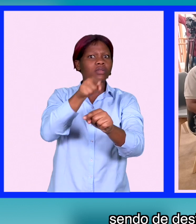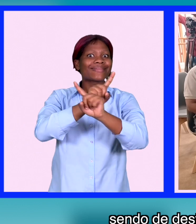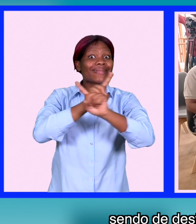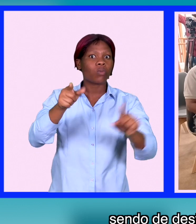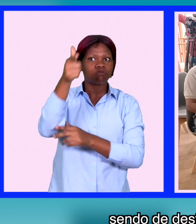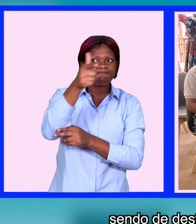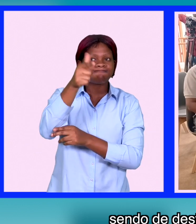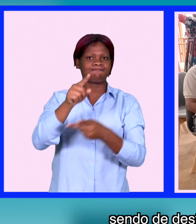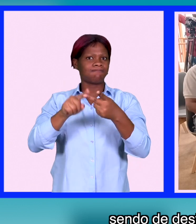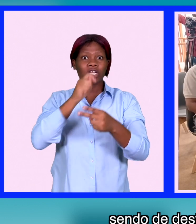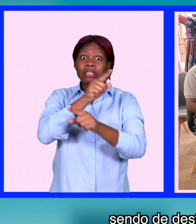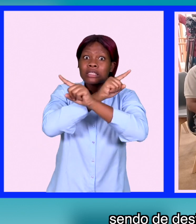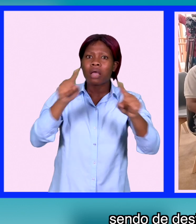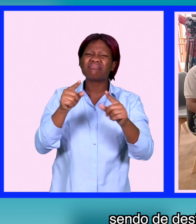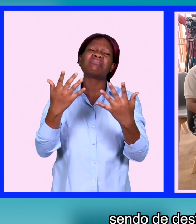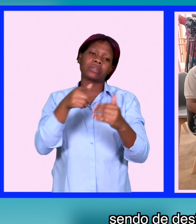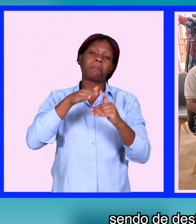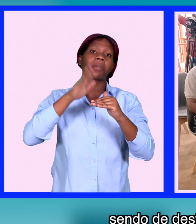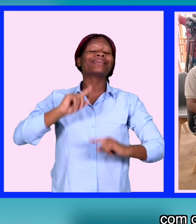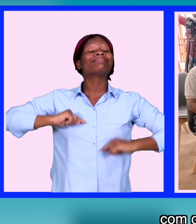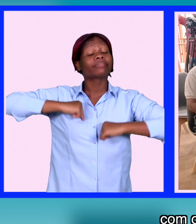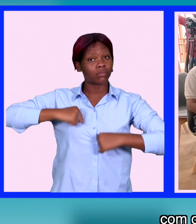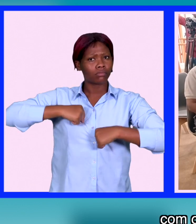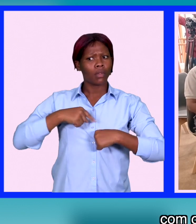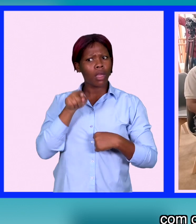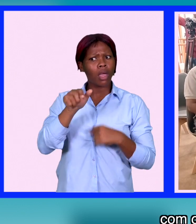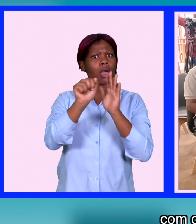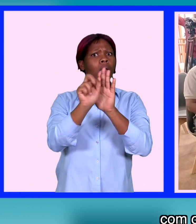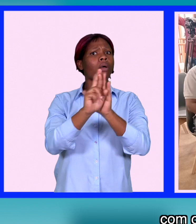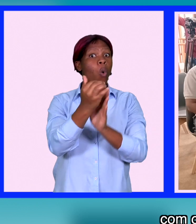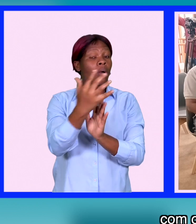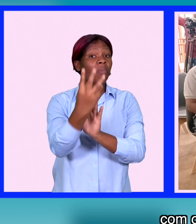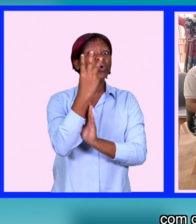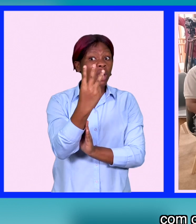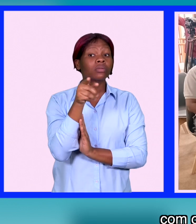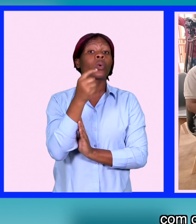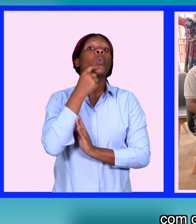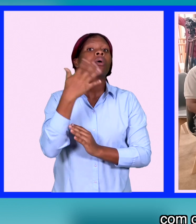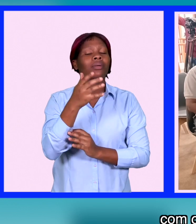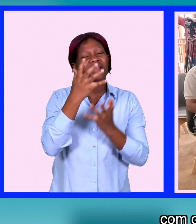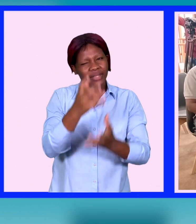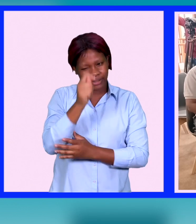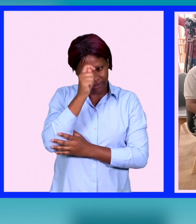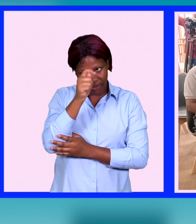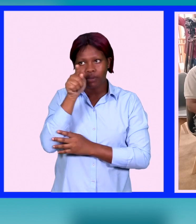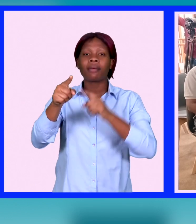intimidações e detenções arbitrárias, contrastando contra o disposto no número 3 do artigo supracitado.